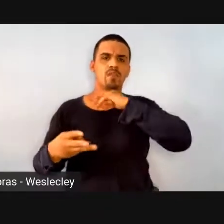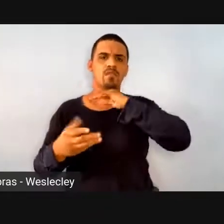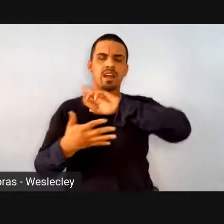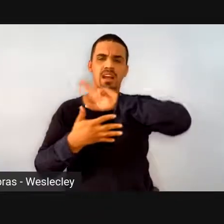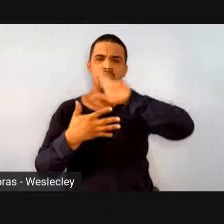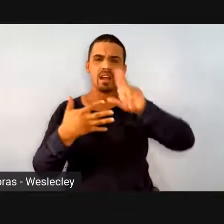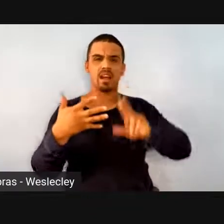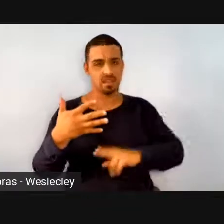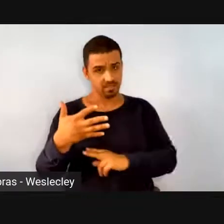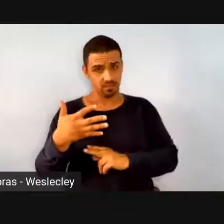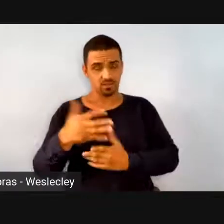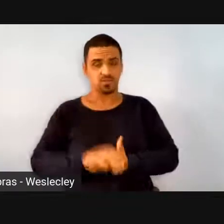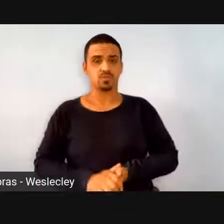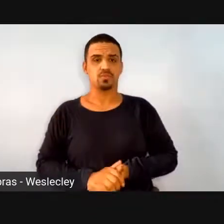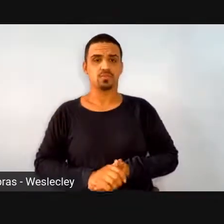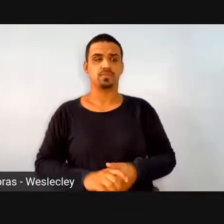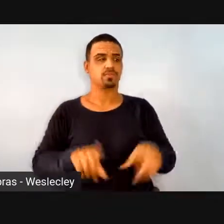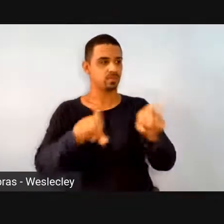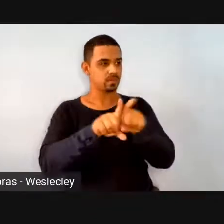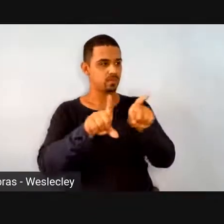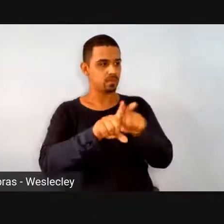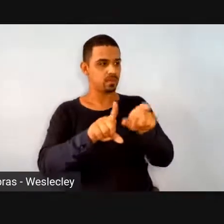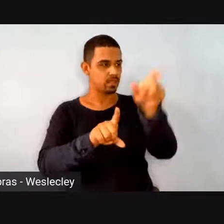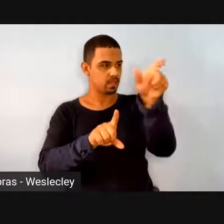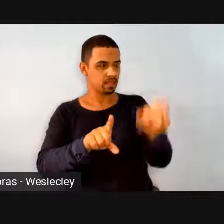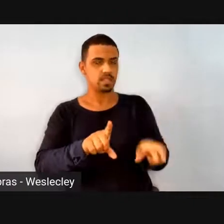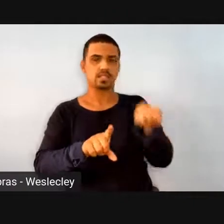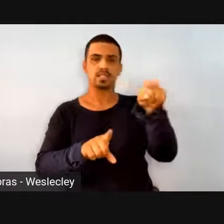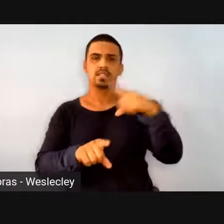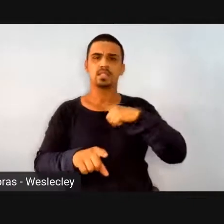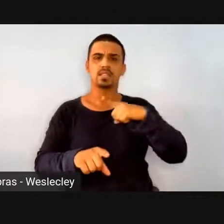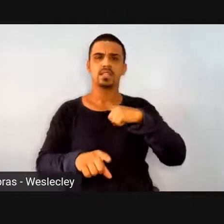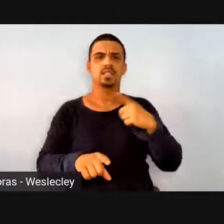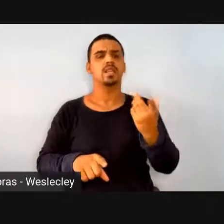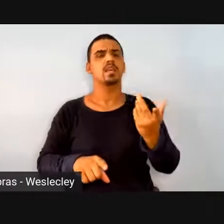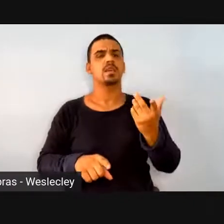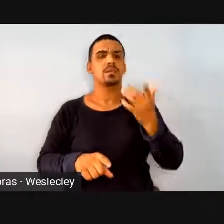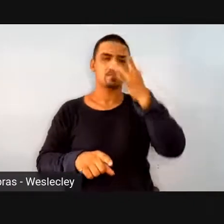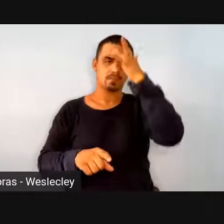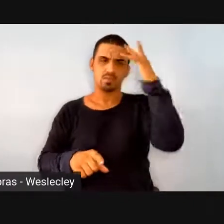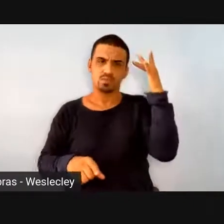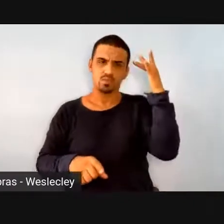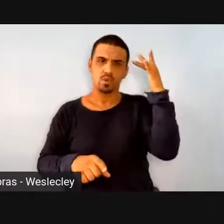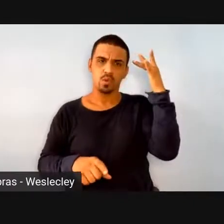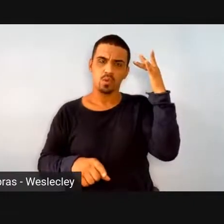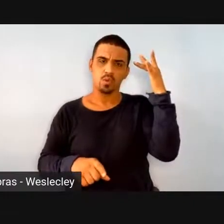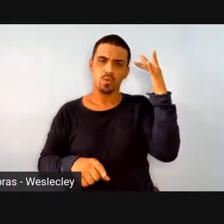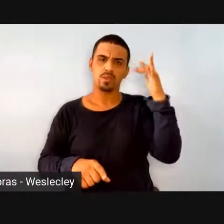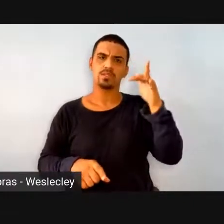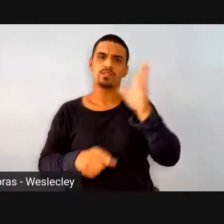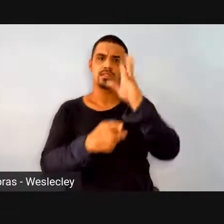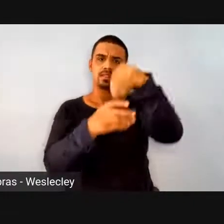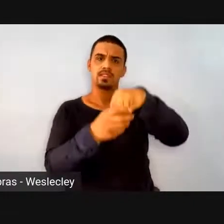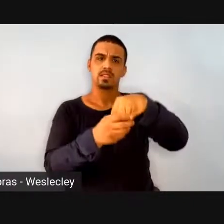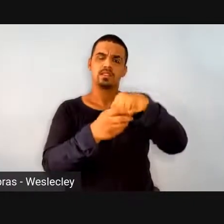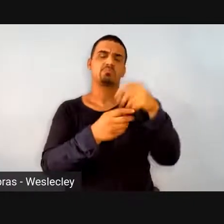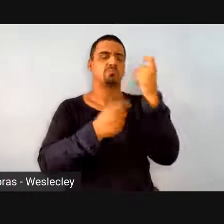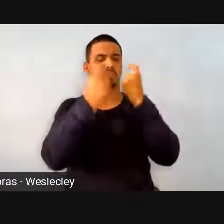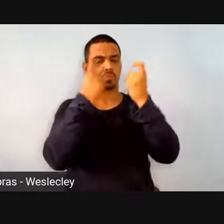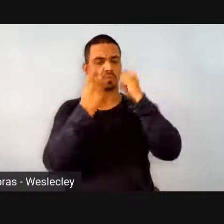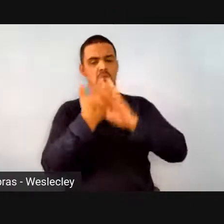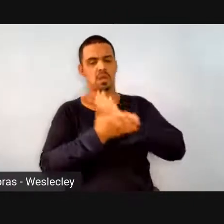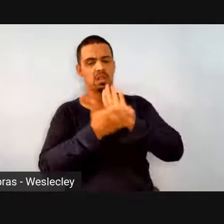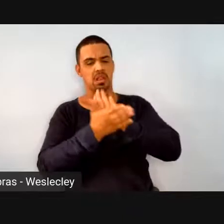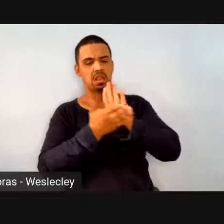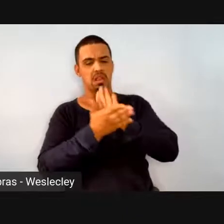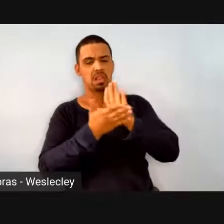das PJs, peso pesado, quem seriam as pessoas físicas com dinheiro para pôr em campanha eleitoral, despreocupadas quanto ao processo de